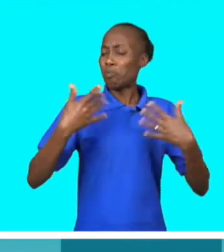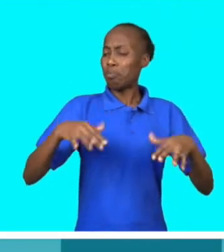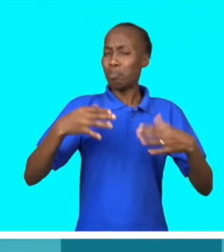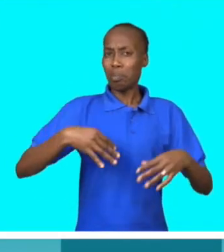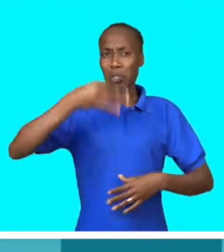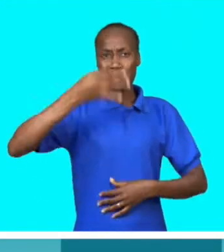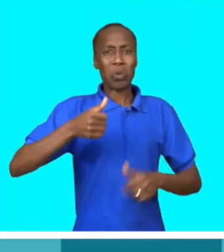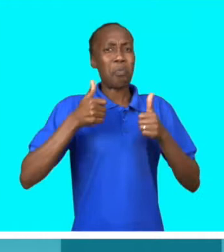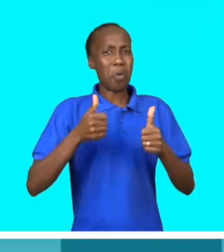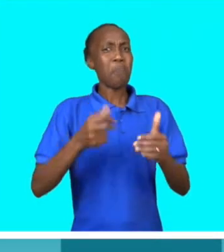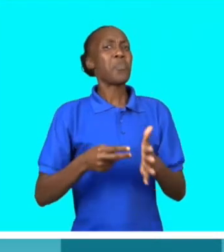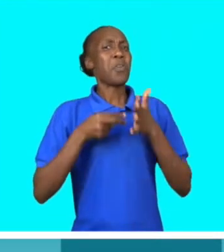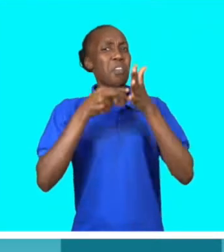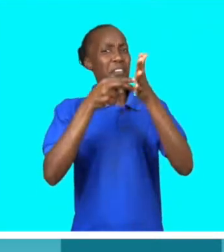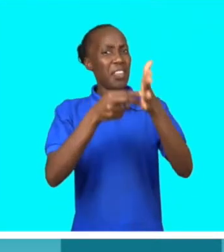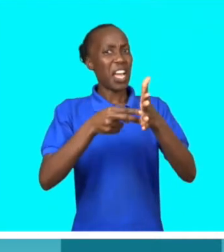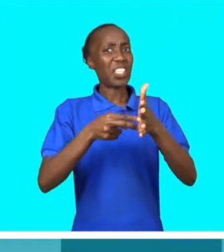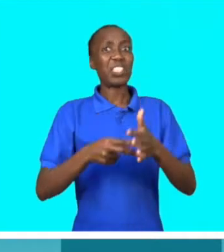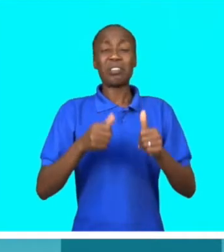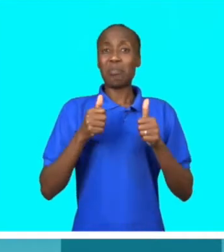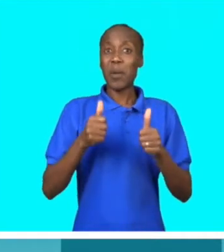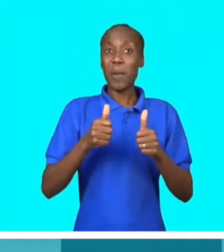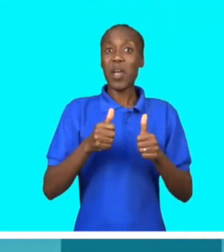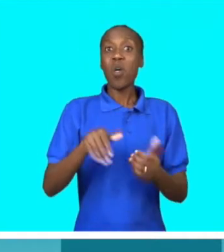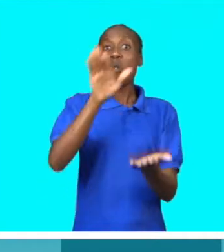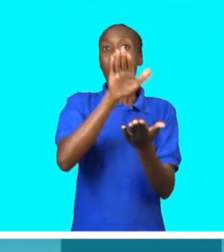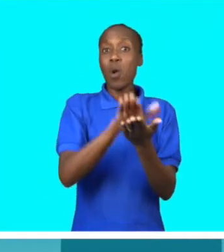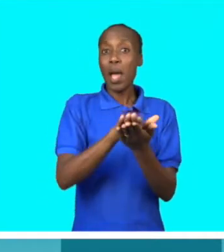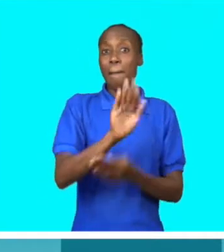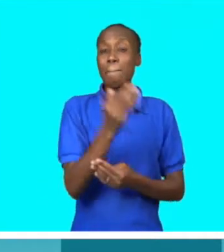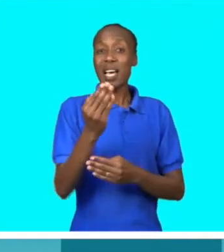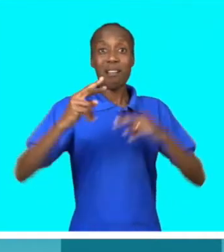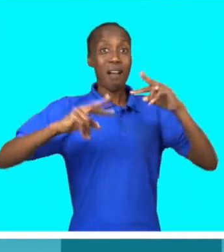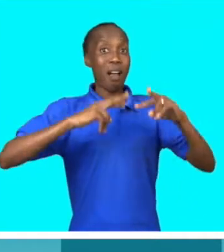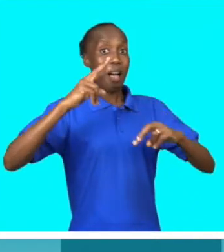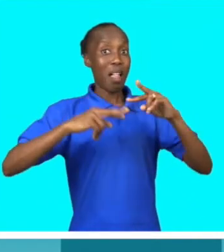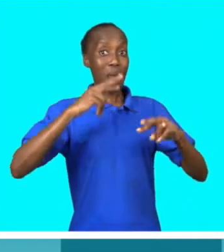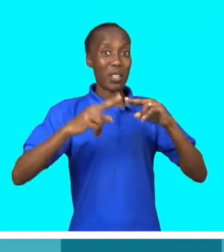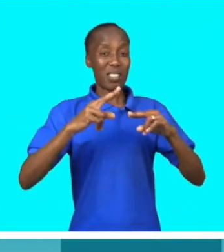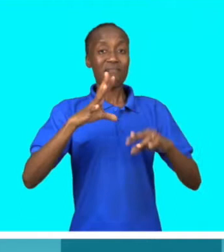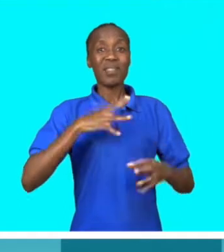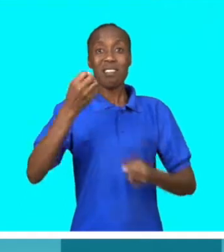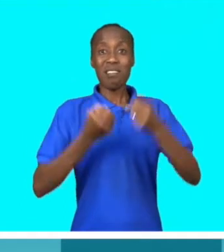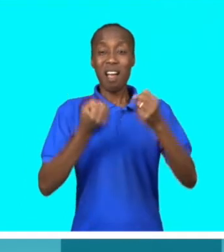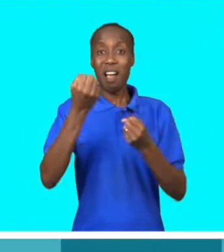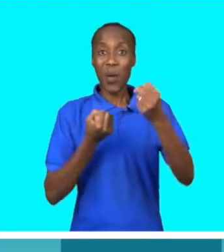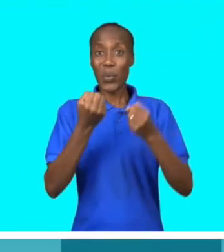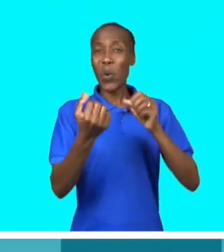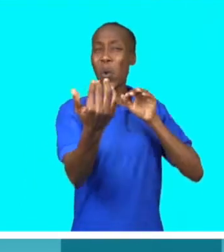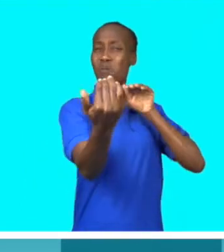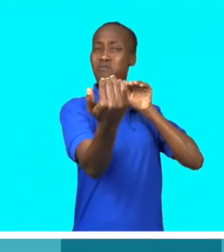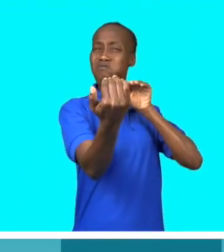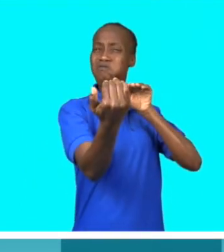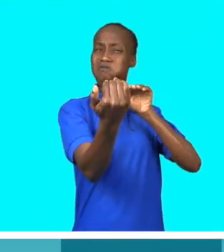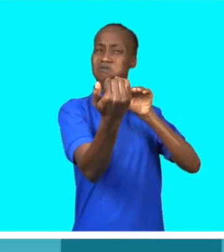foi incrível, foi espetacular, tivemos uma viagem super. Quando íamos almoçar, infelizmente, fomos interceptados